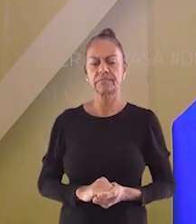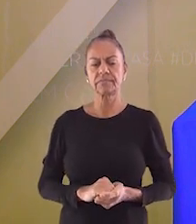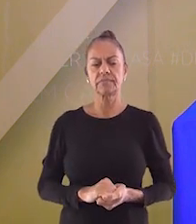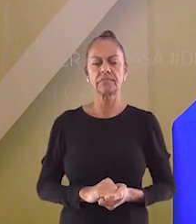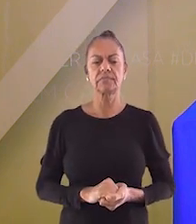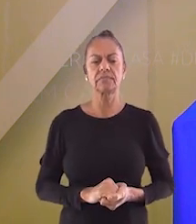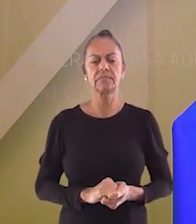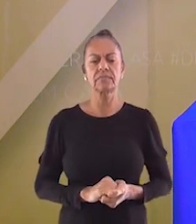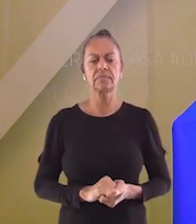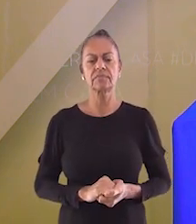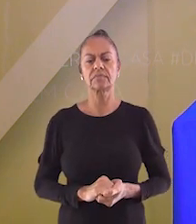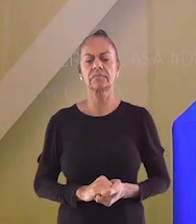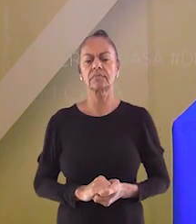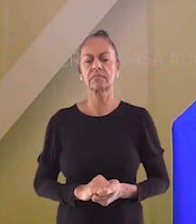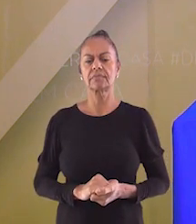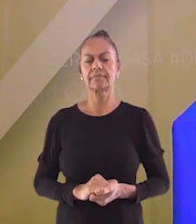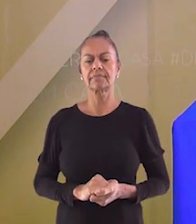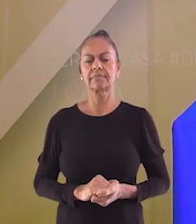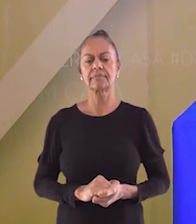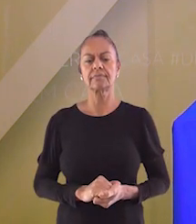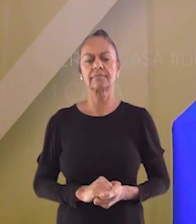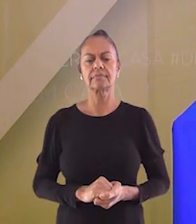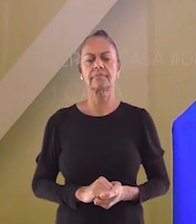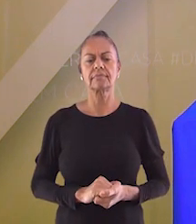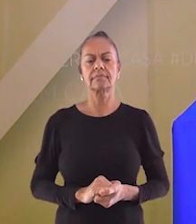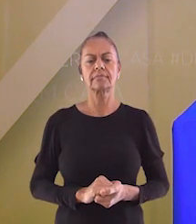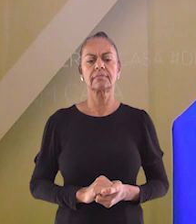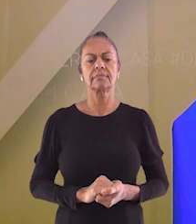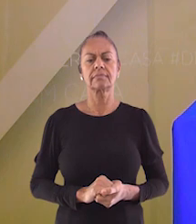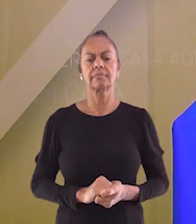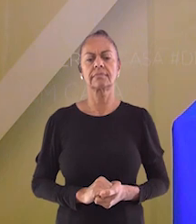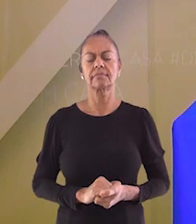certinha. Então, a gente vai adicionar aqui